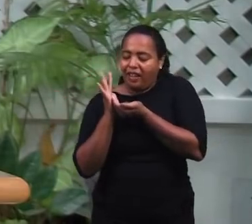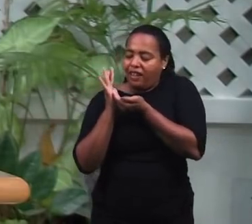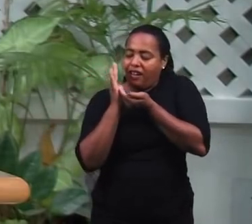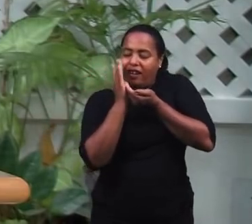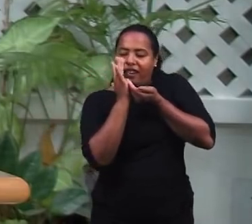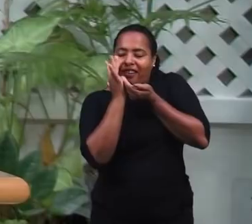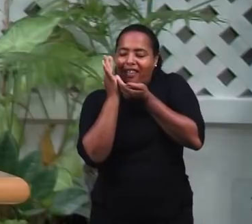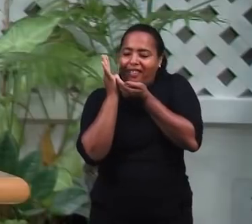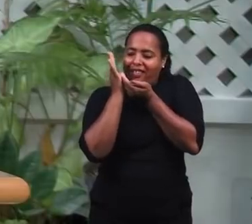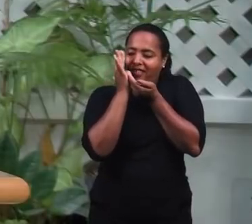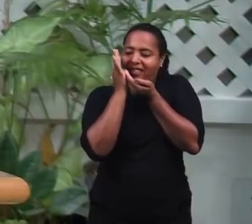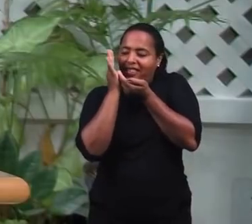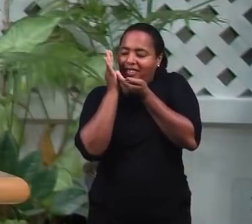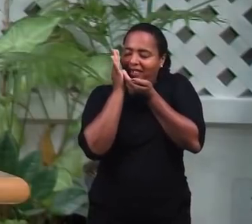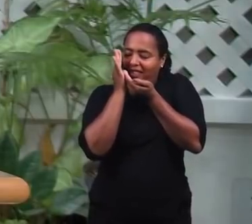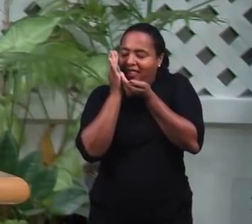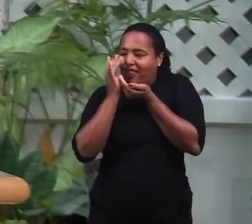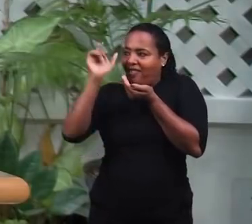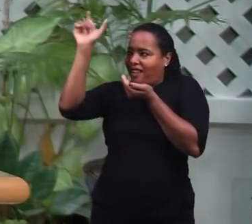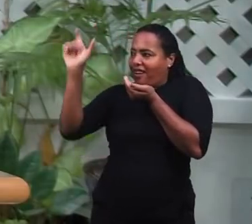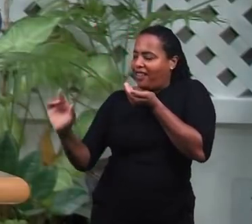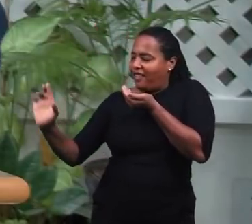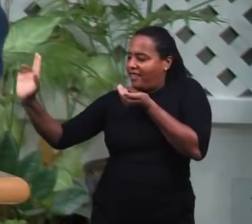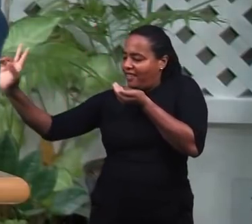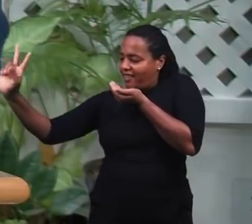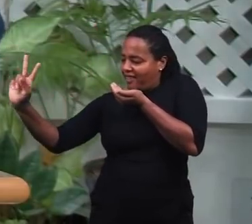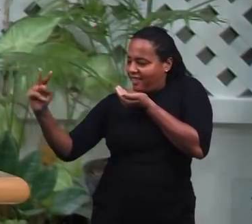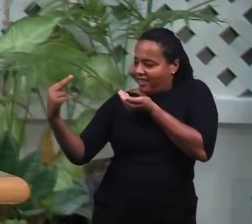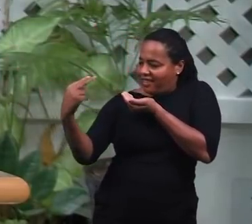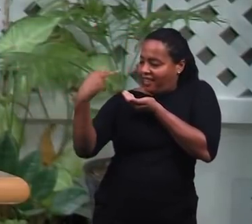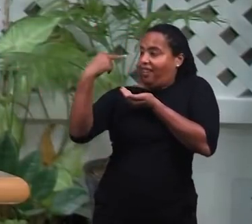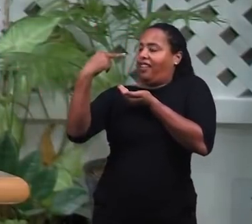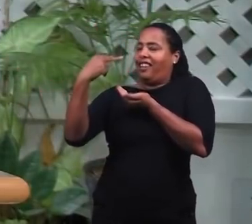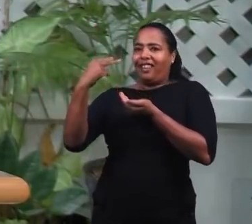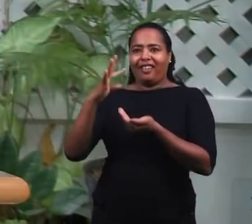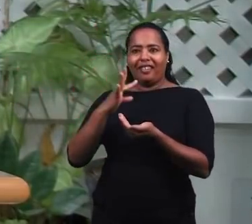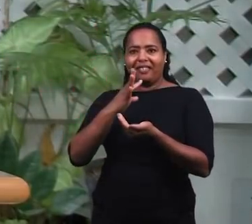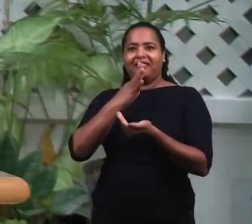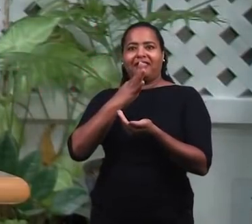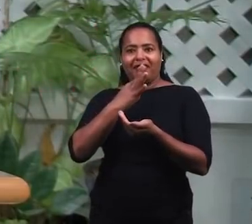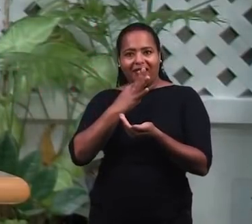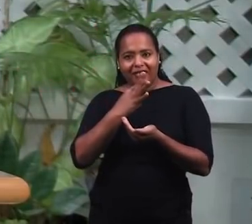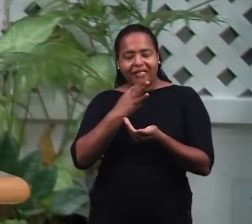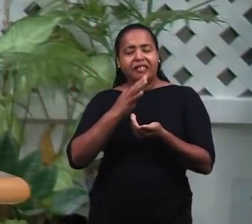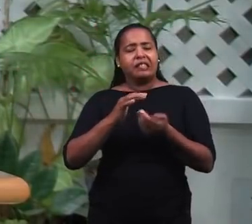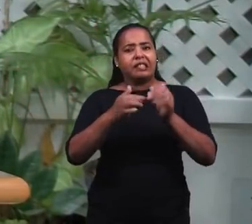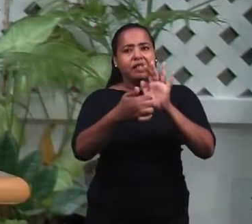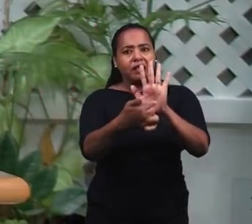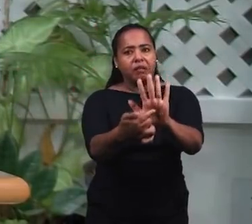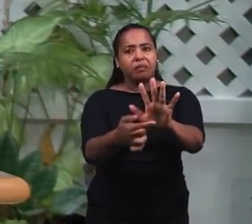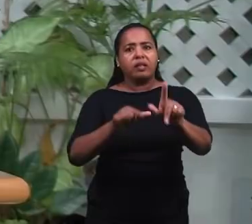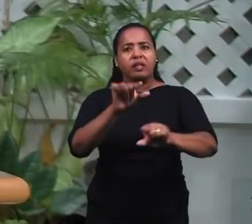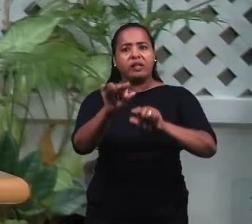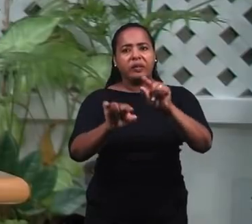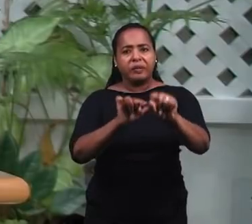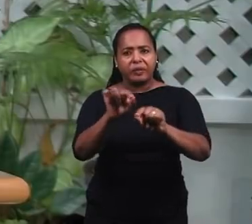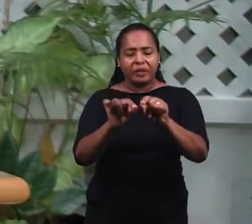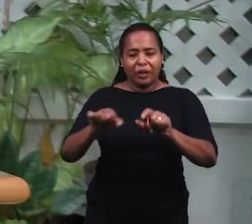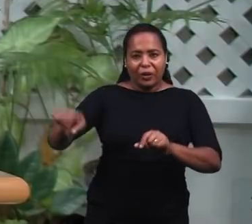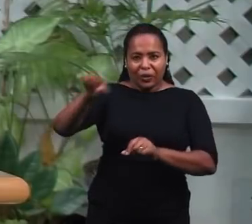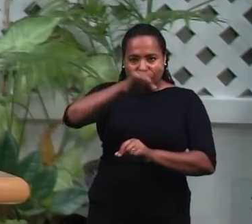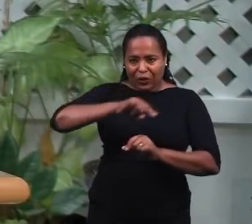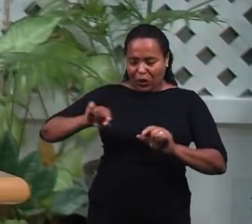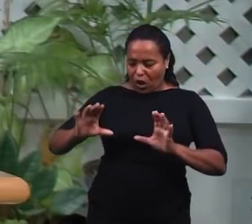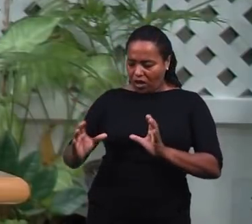seu rosto para se identificar nessa hora. Então ele mostra que nós